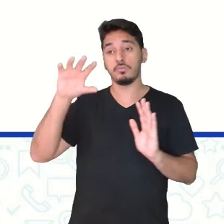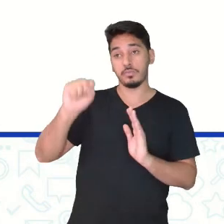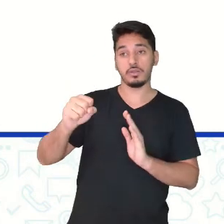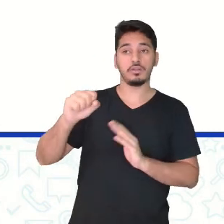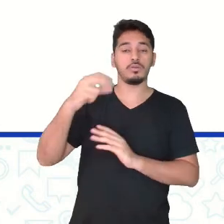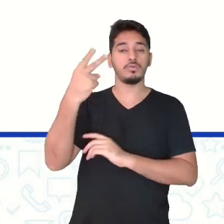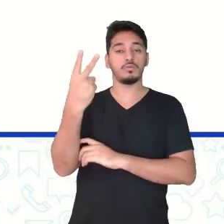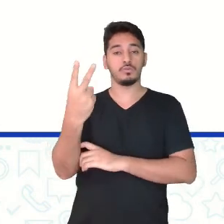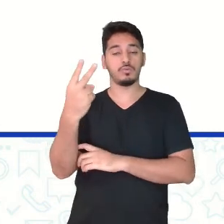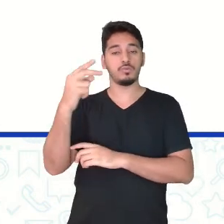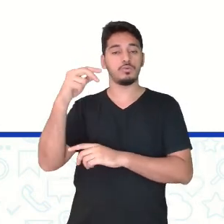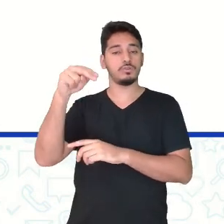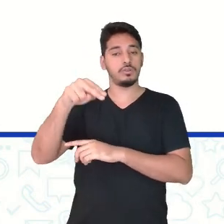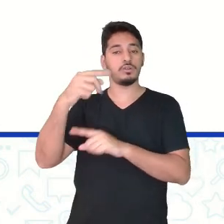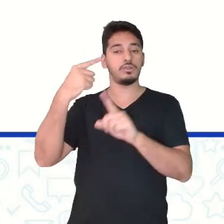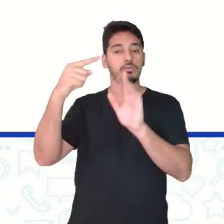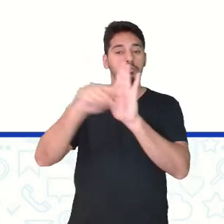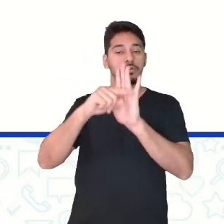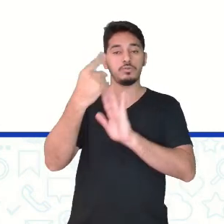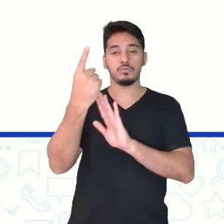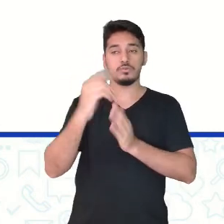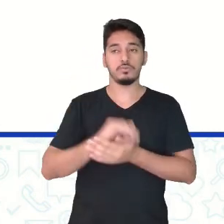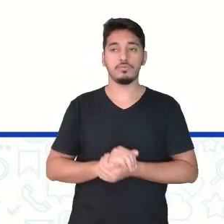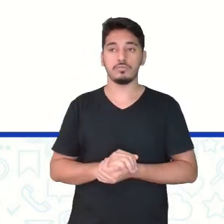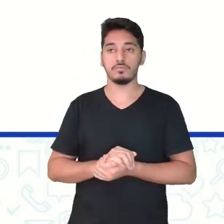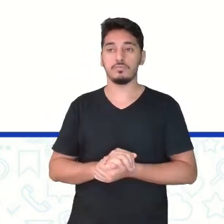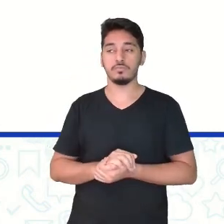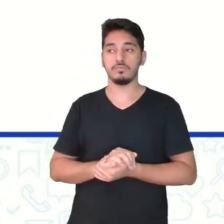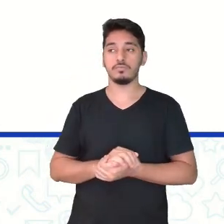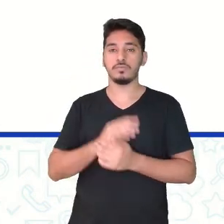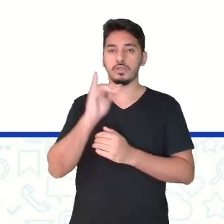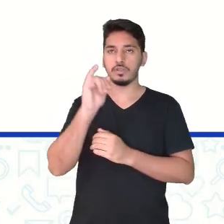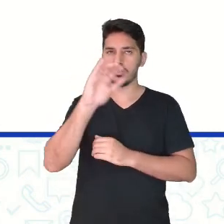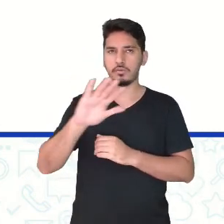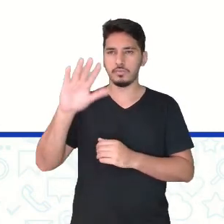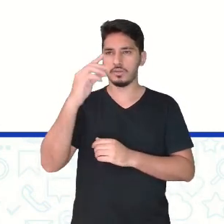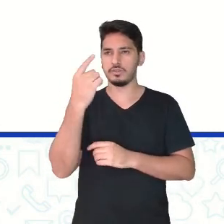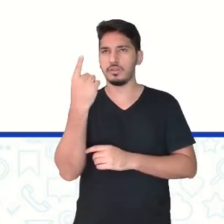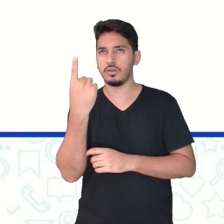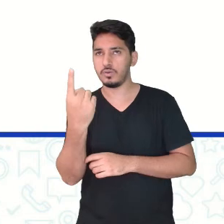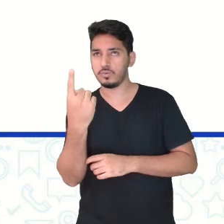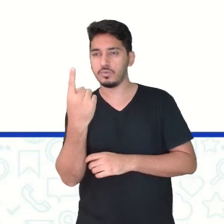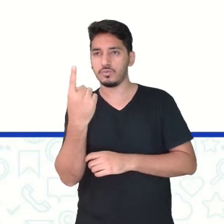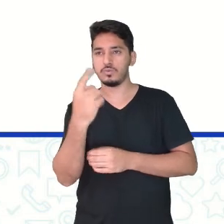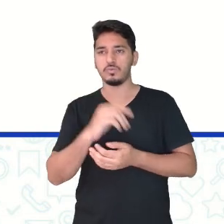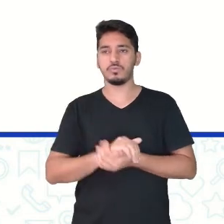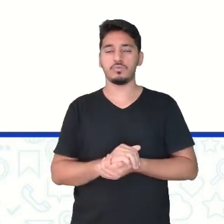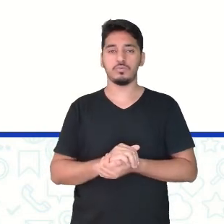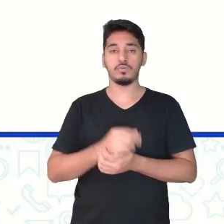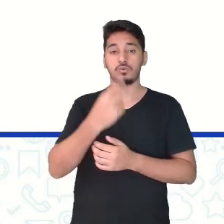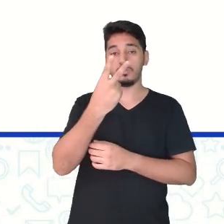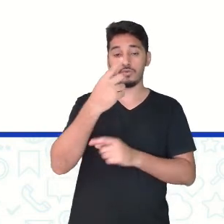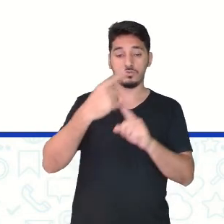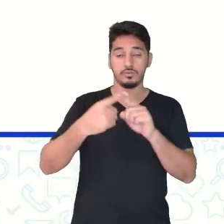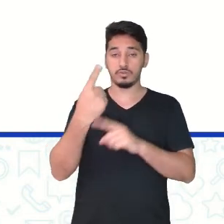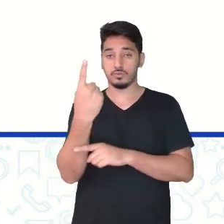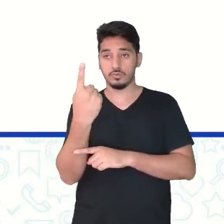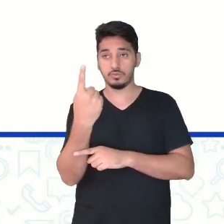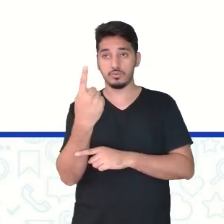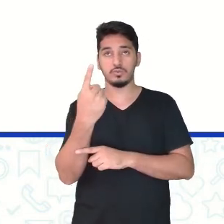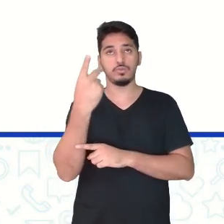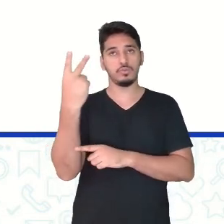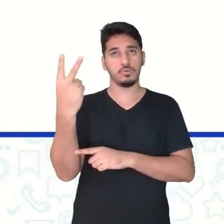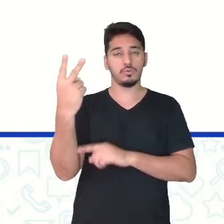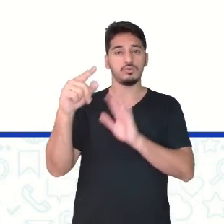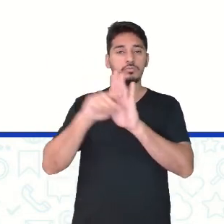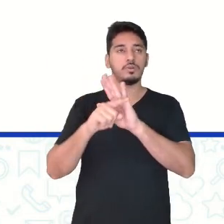esse 2n menos 1. 2n menos 1. Se a figura 1, n é igual a 1. Então fica 2 vezes 1,